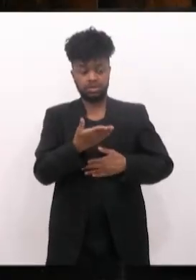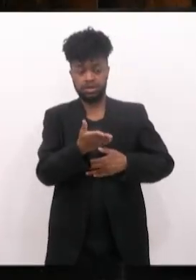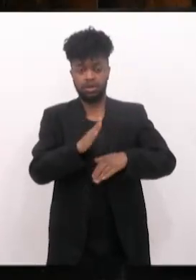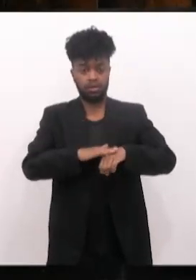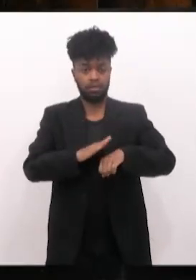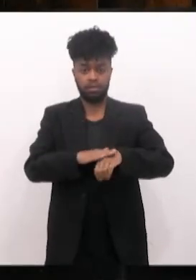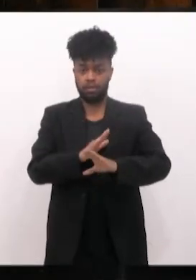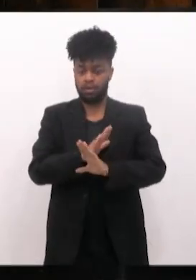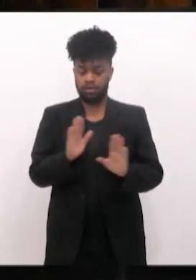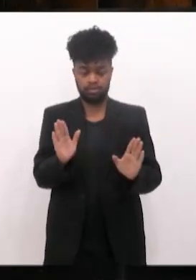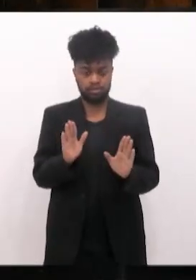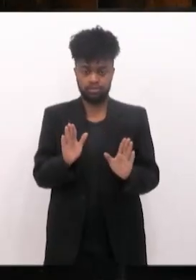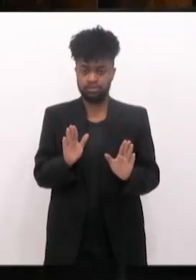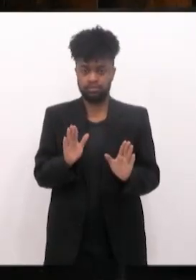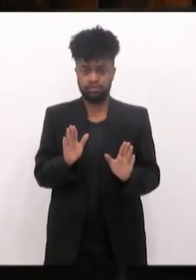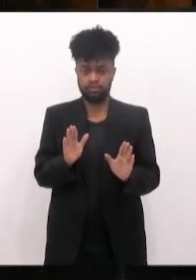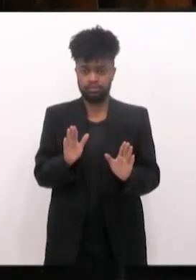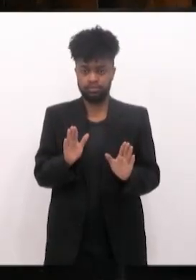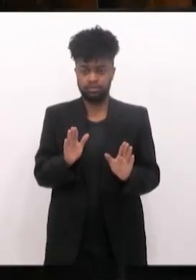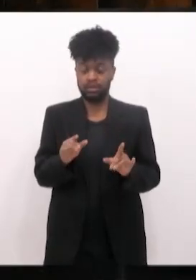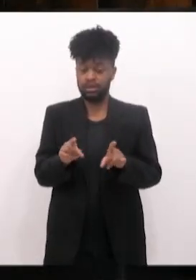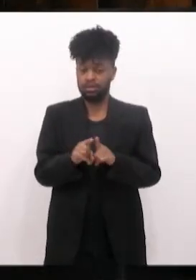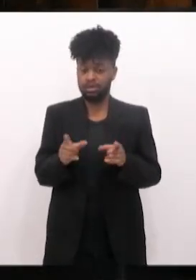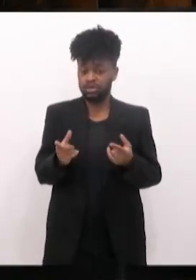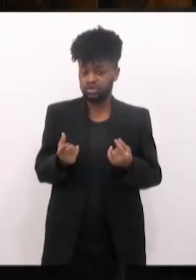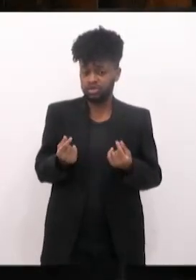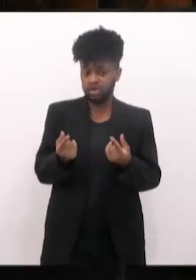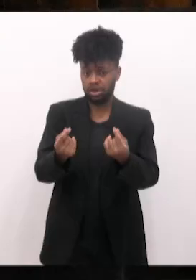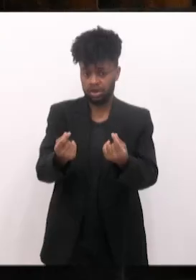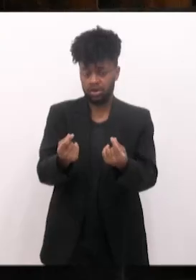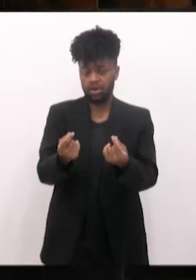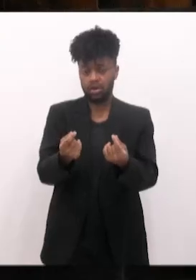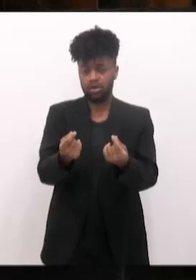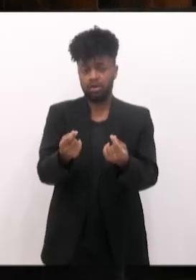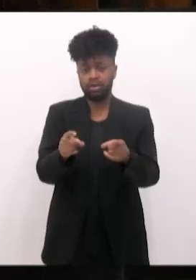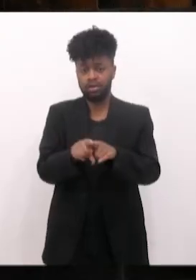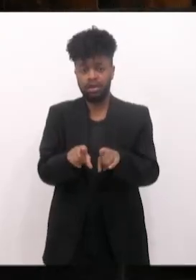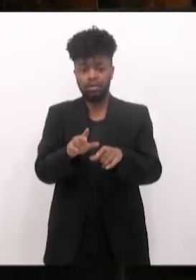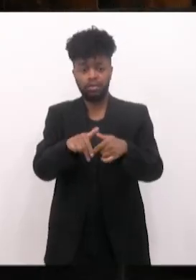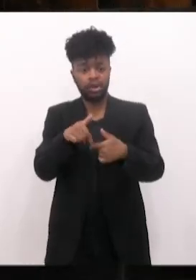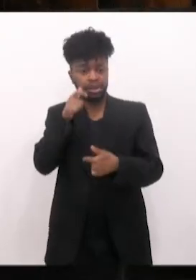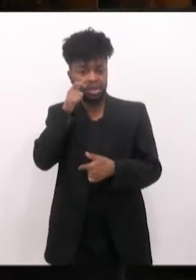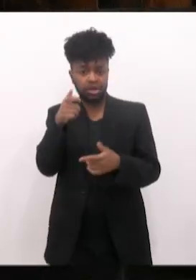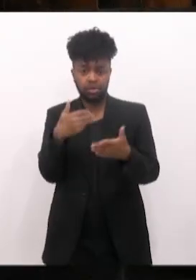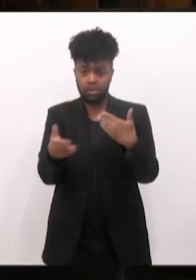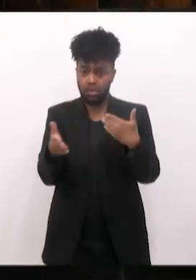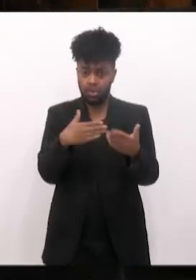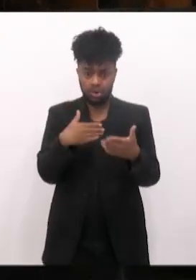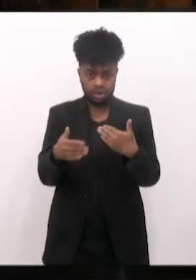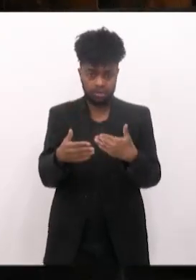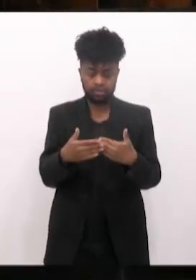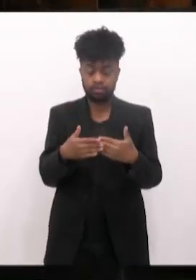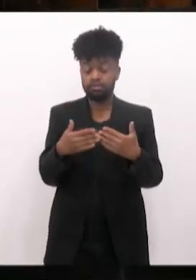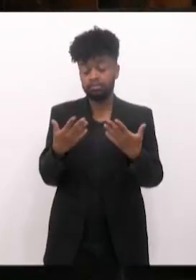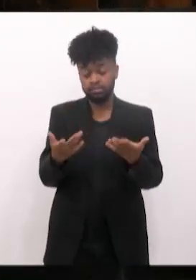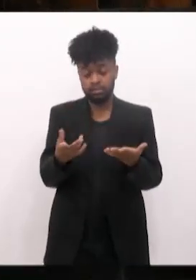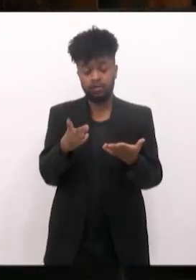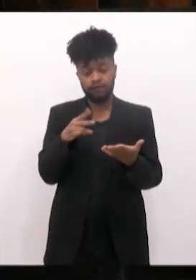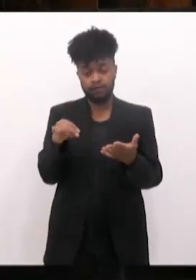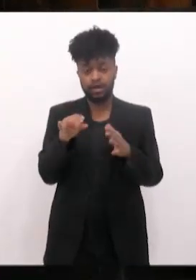alguns, nem financeiro e nem por interesse qualquer que seja. Será